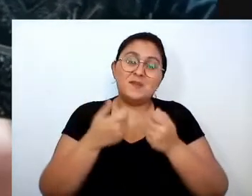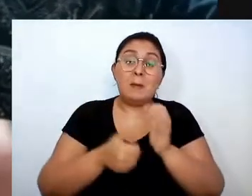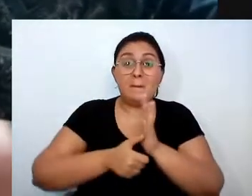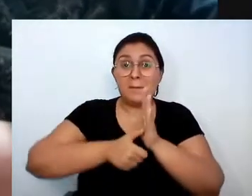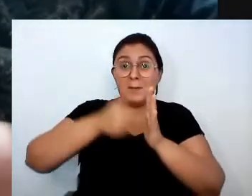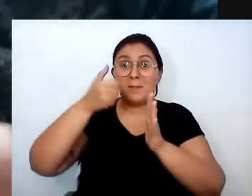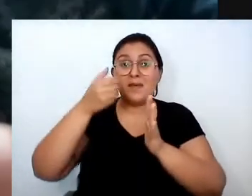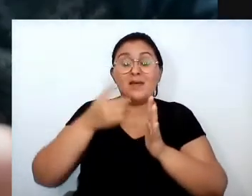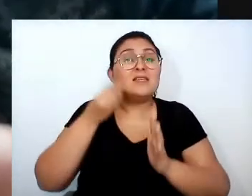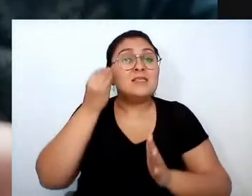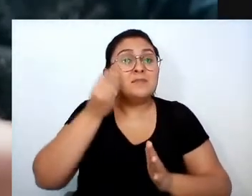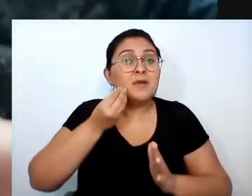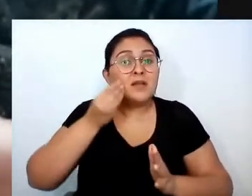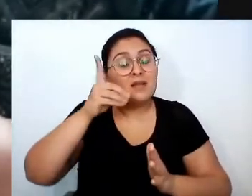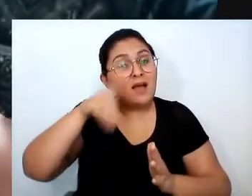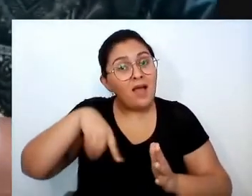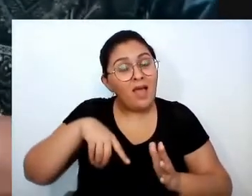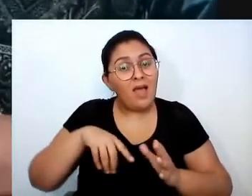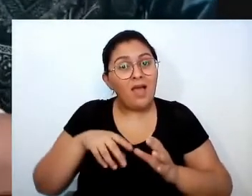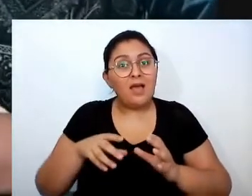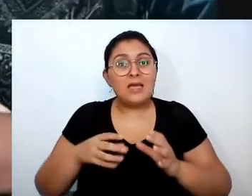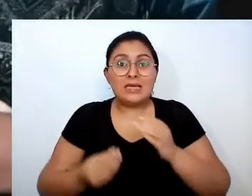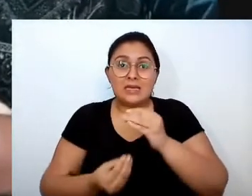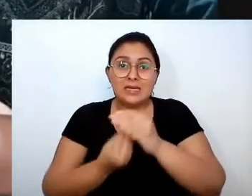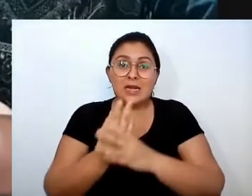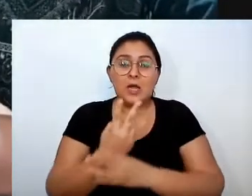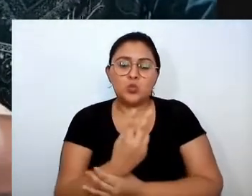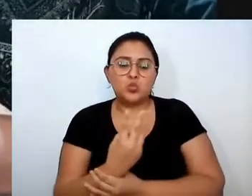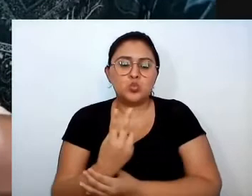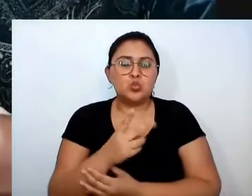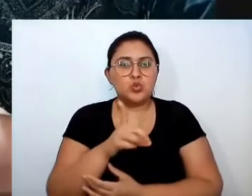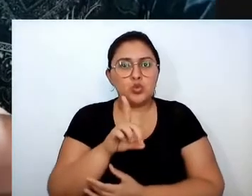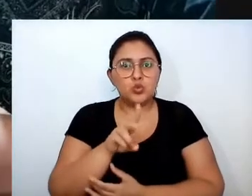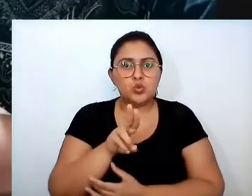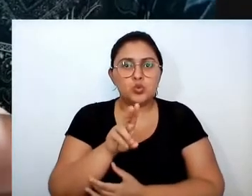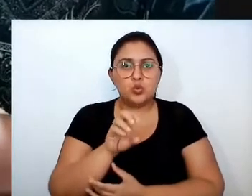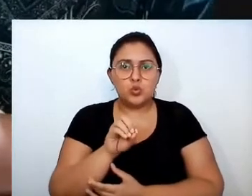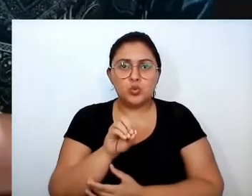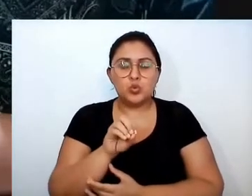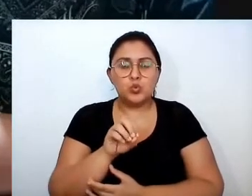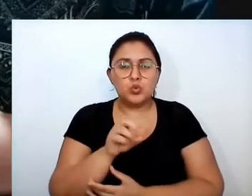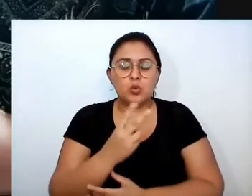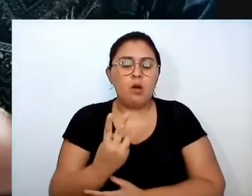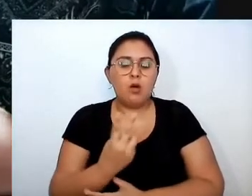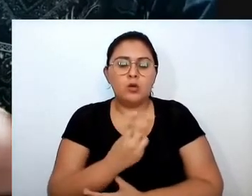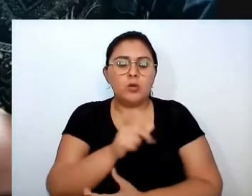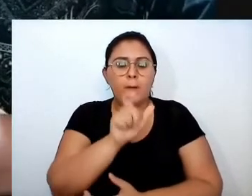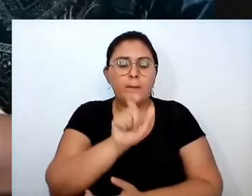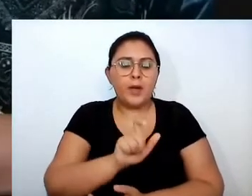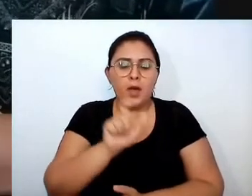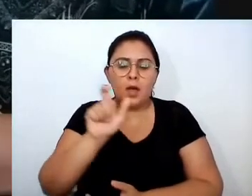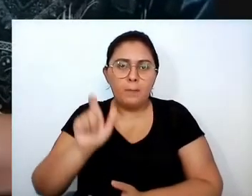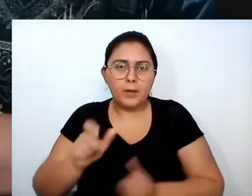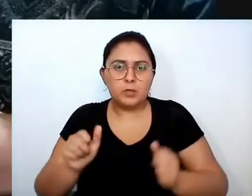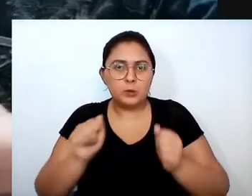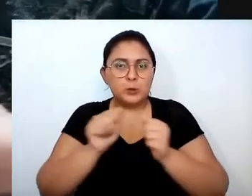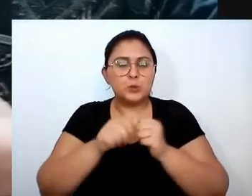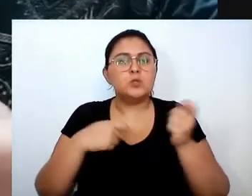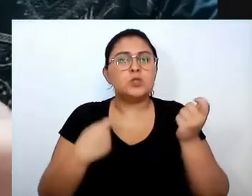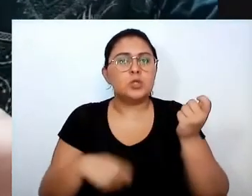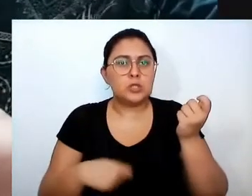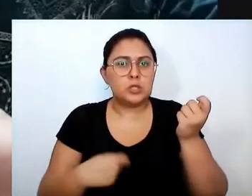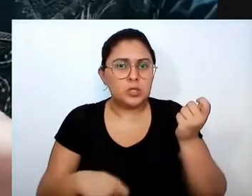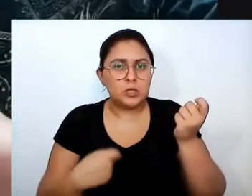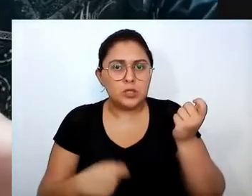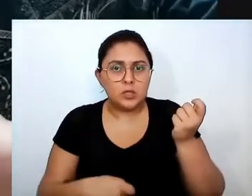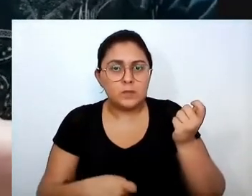experiência de formar um duo, né? Eu nunca tinha feito isso. Então, um Sim, duo totalmente instrumental, né? A gente formou e a partir